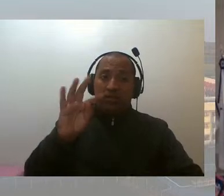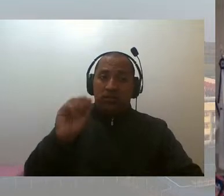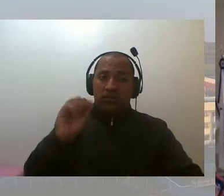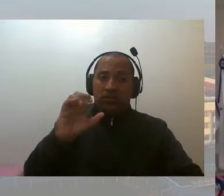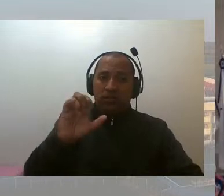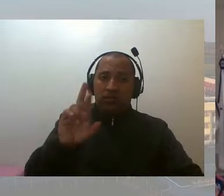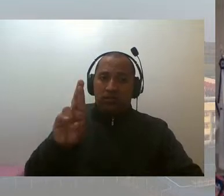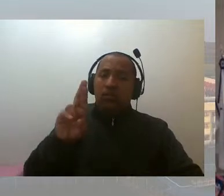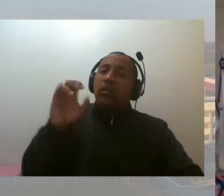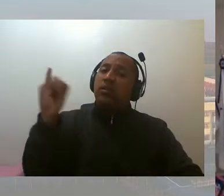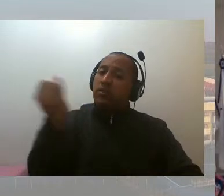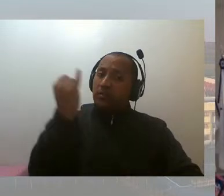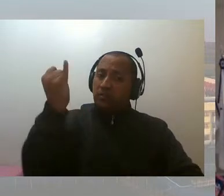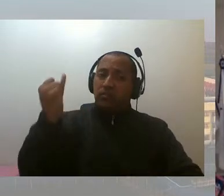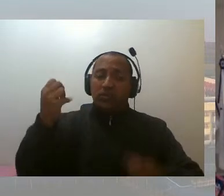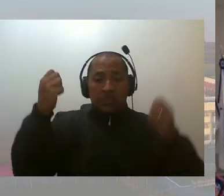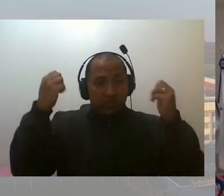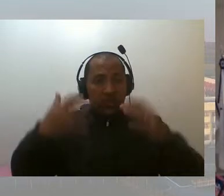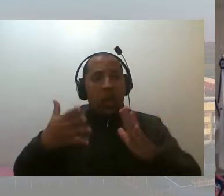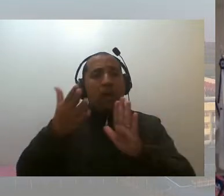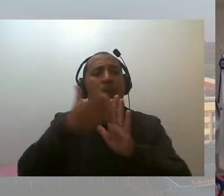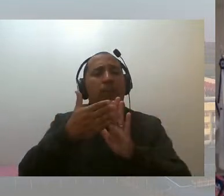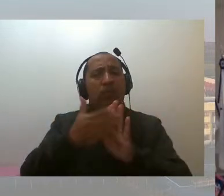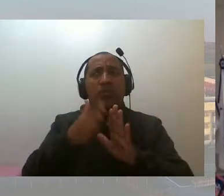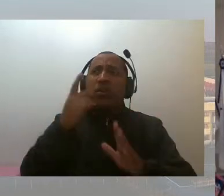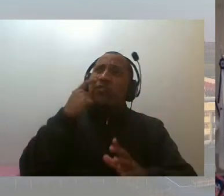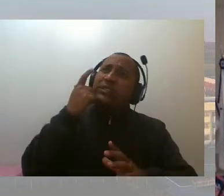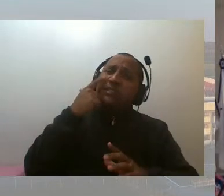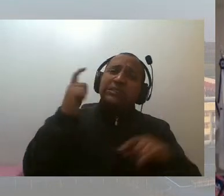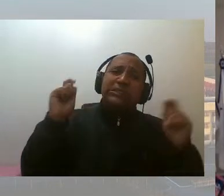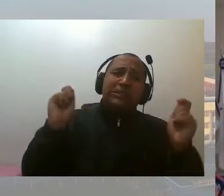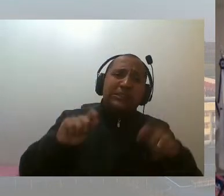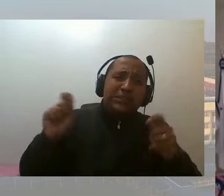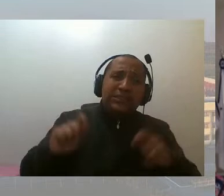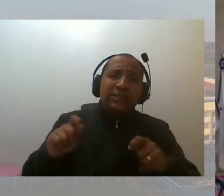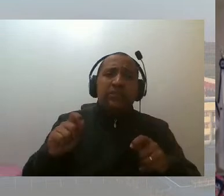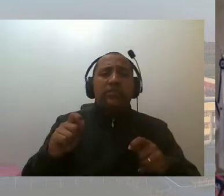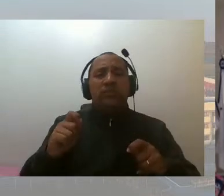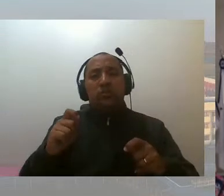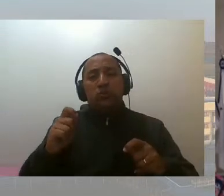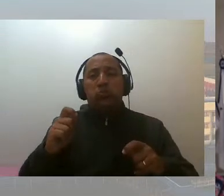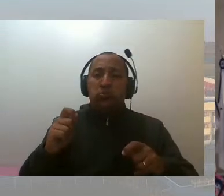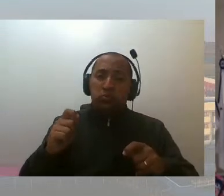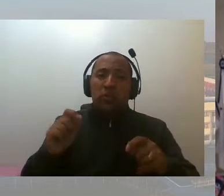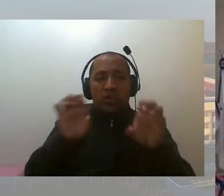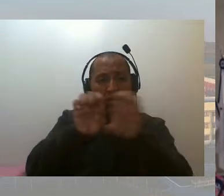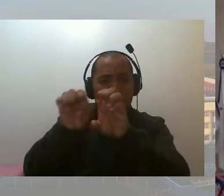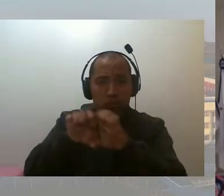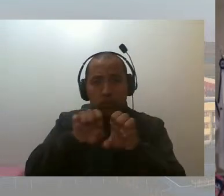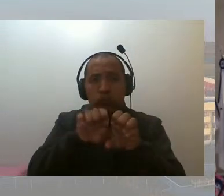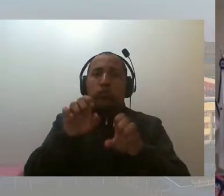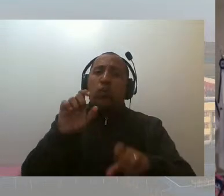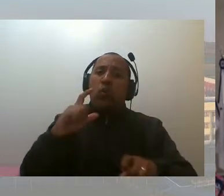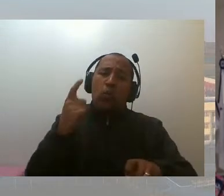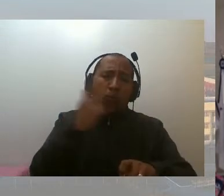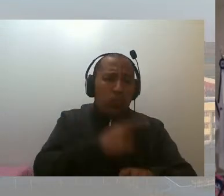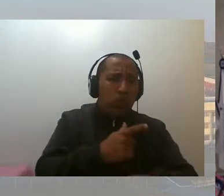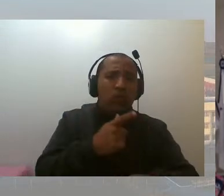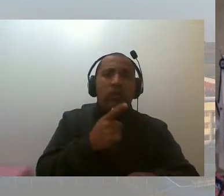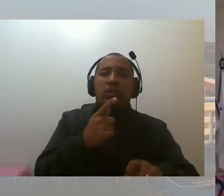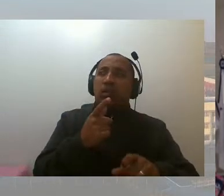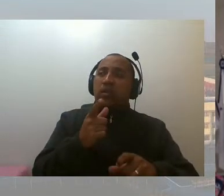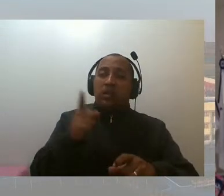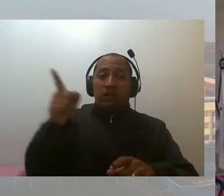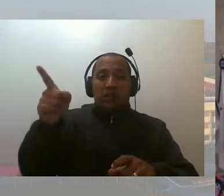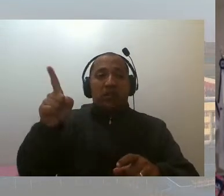de forma muito importante essa pauta, de vermos as condições financeiras que nós vamos, e condições estruturas, né, estruturais, que vamos colocar os discentes